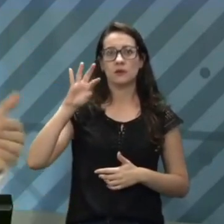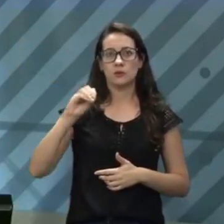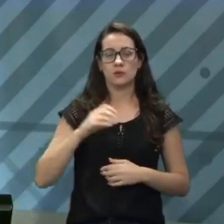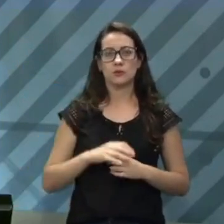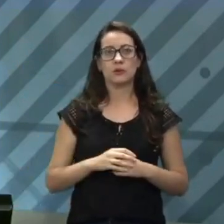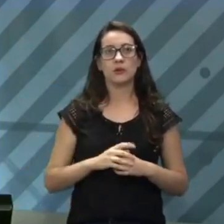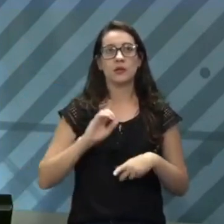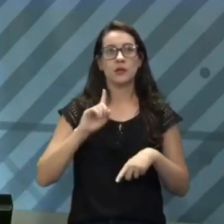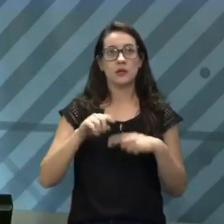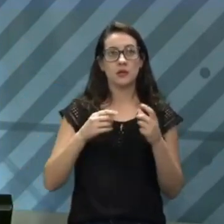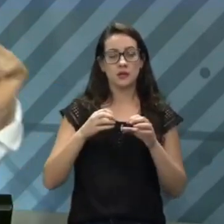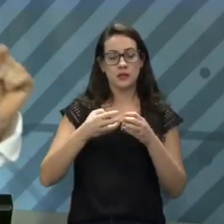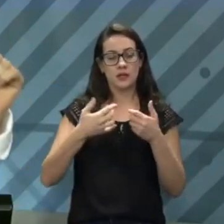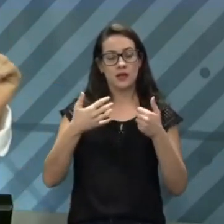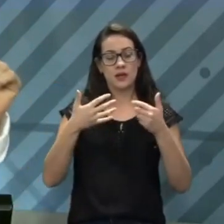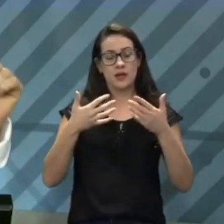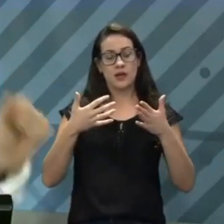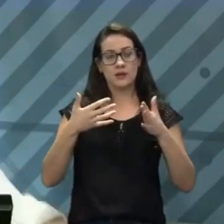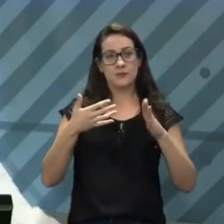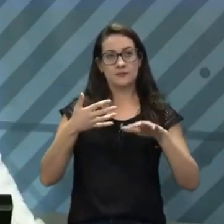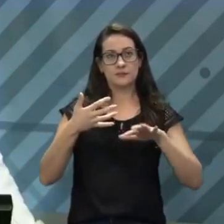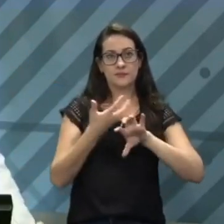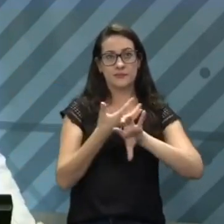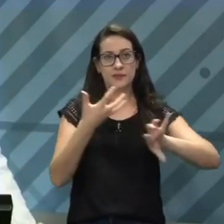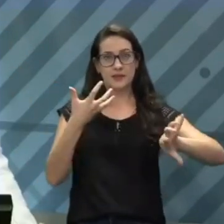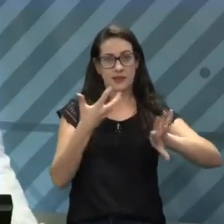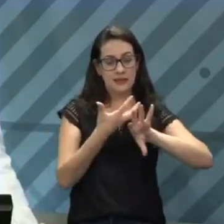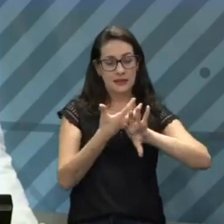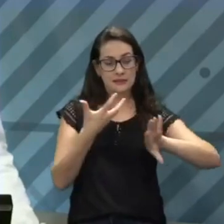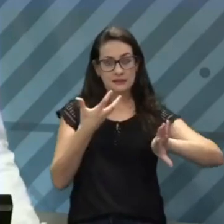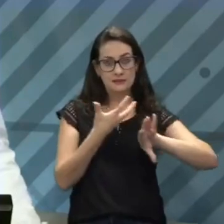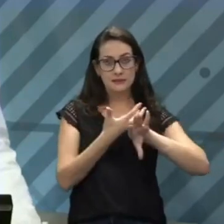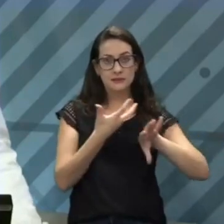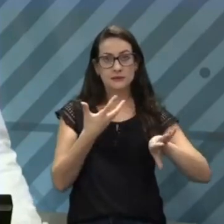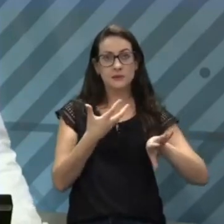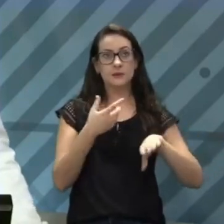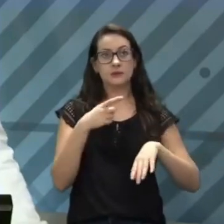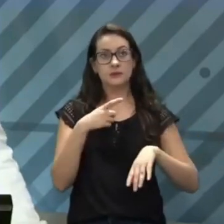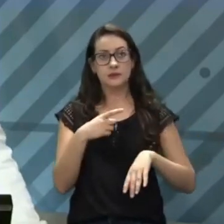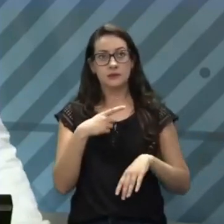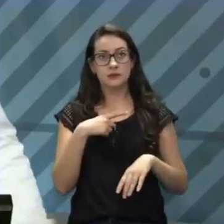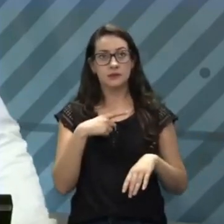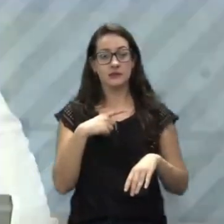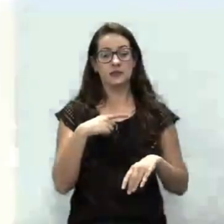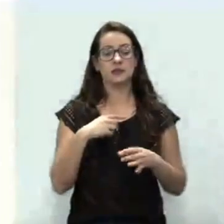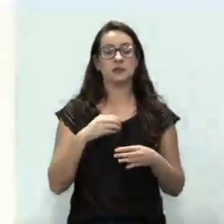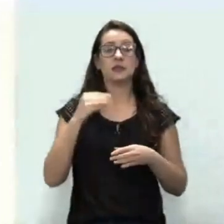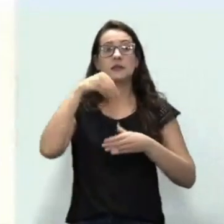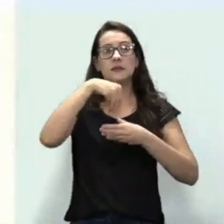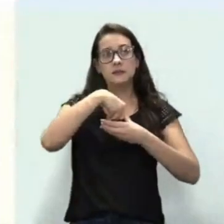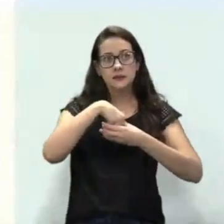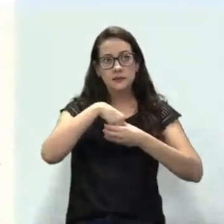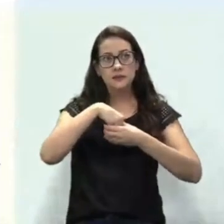na tração nós temos o banzo inferior e nós temos também a